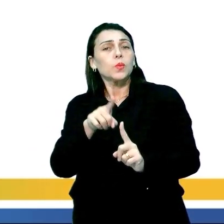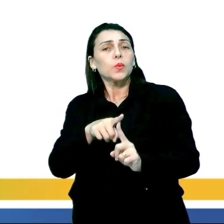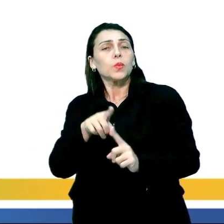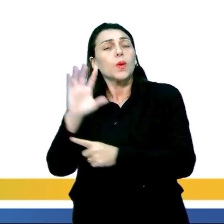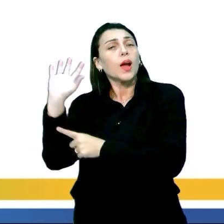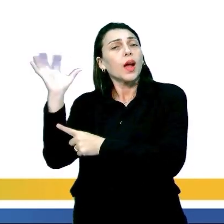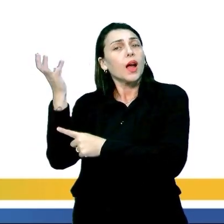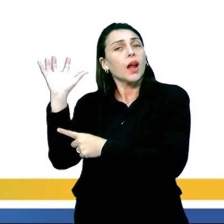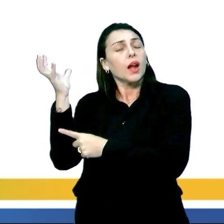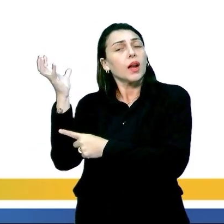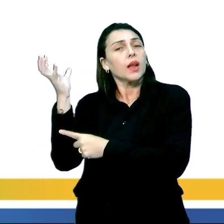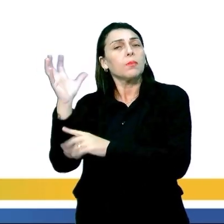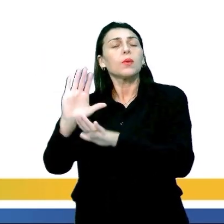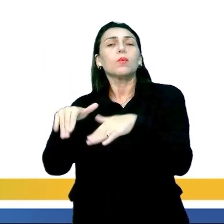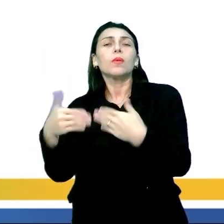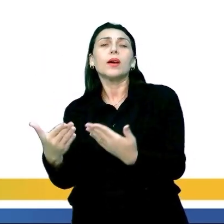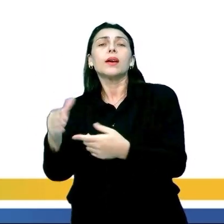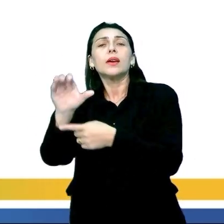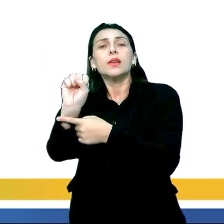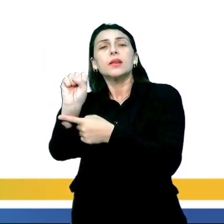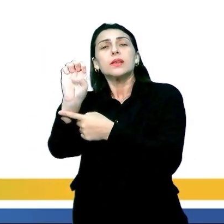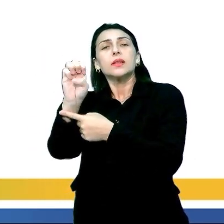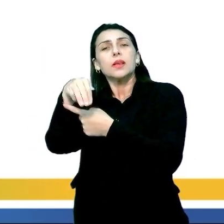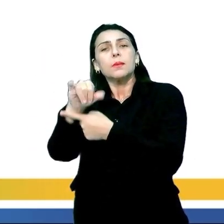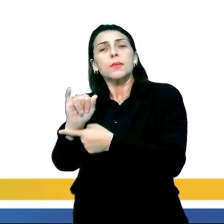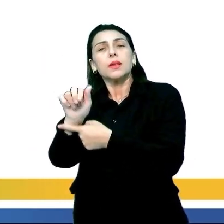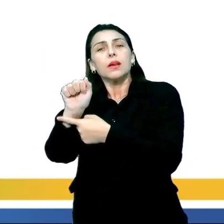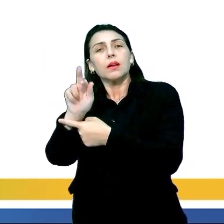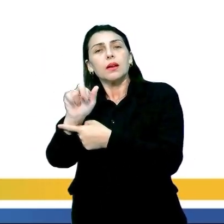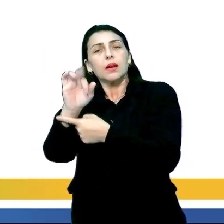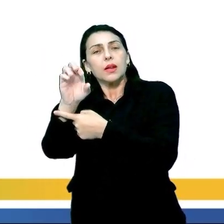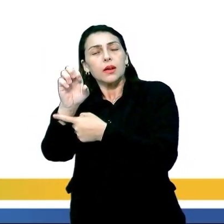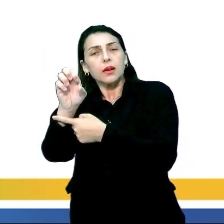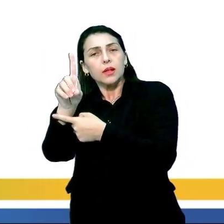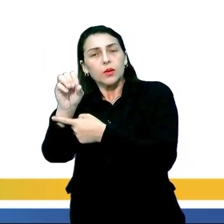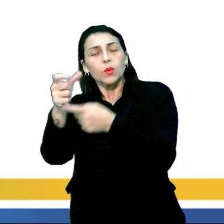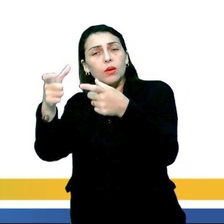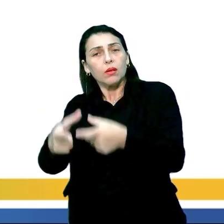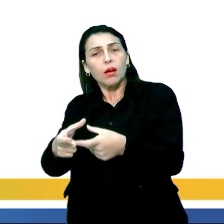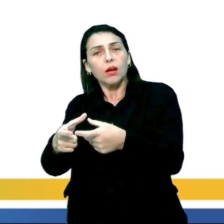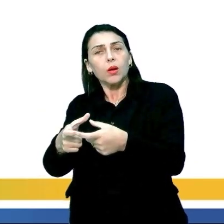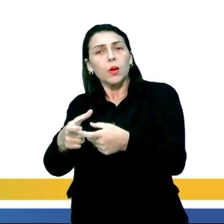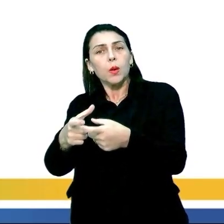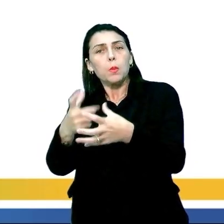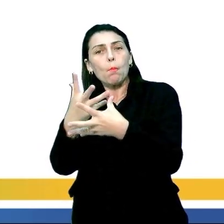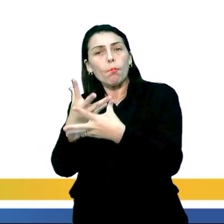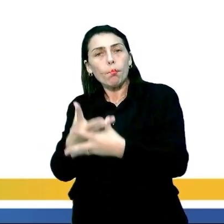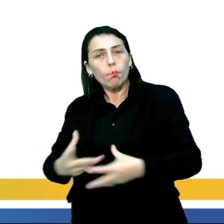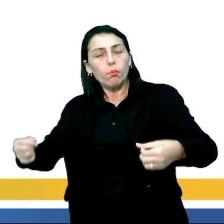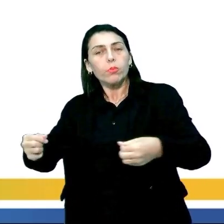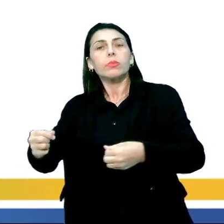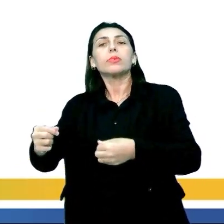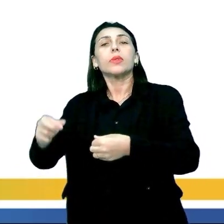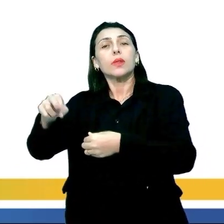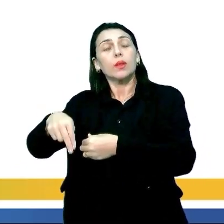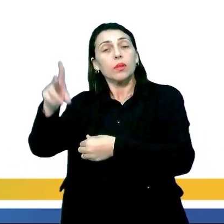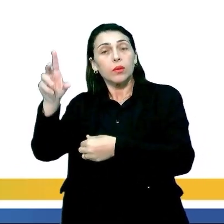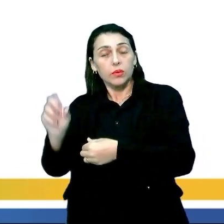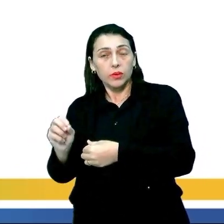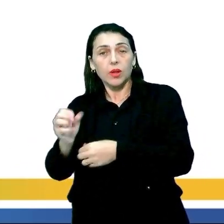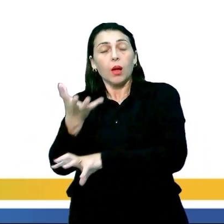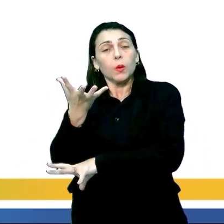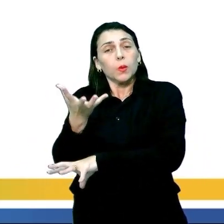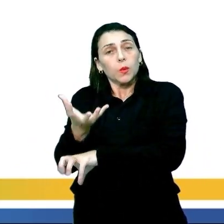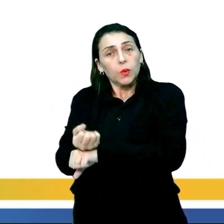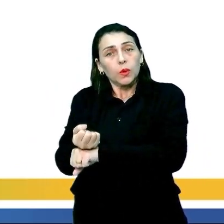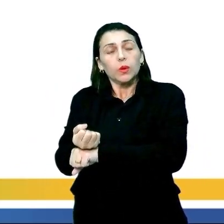clima dessa região vai ser o semiárido. Localizado no sertão nordestino, a Caatinga apresenta uma vegetação